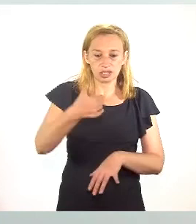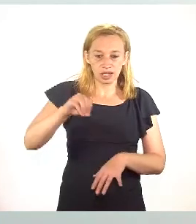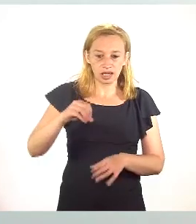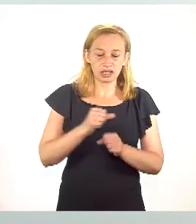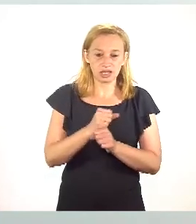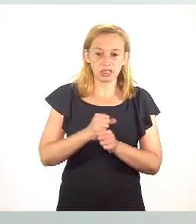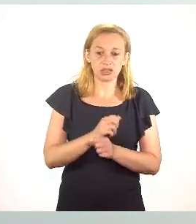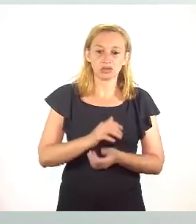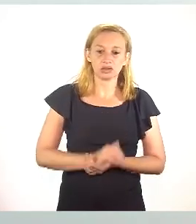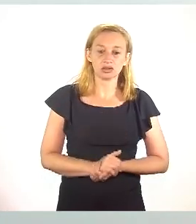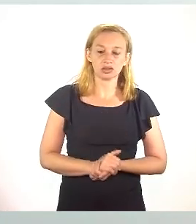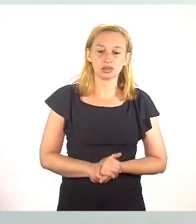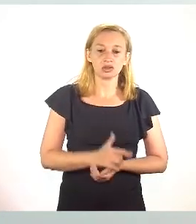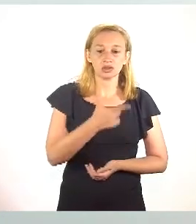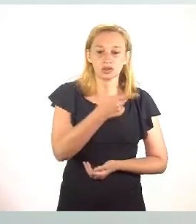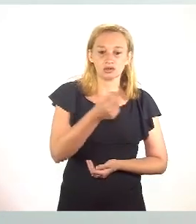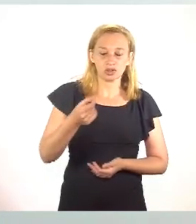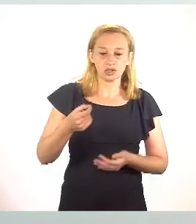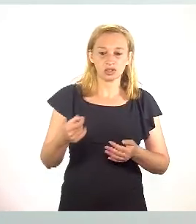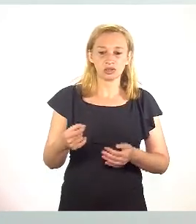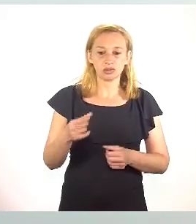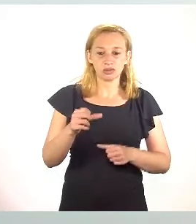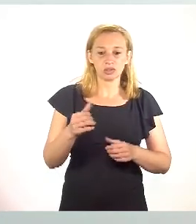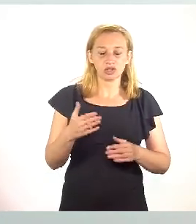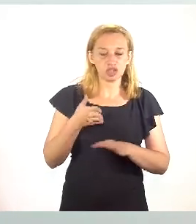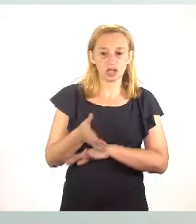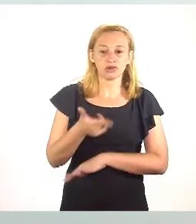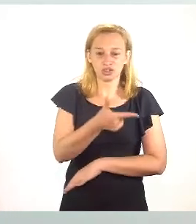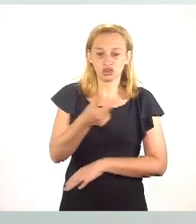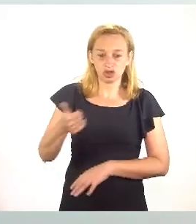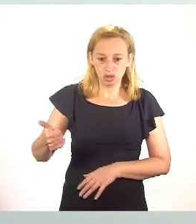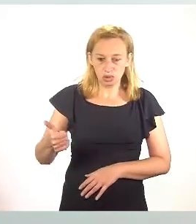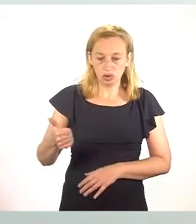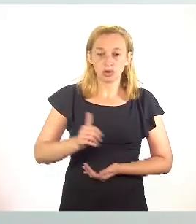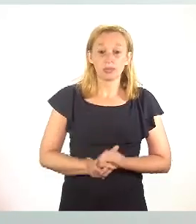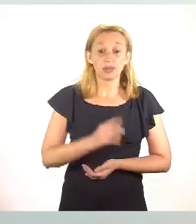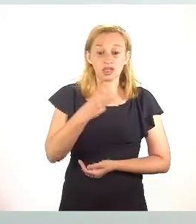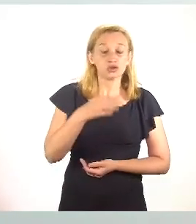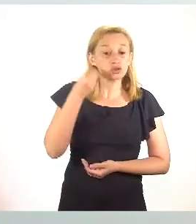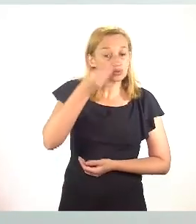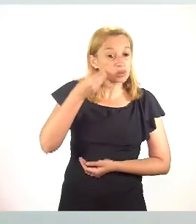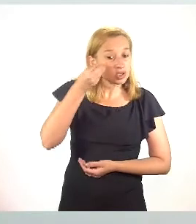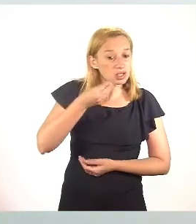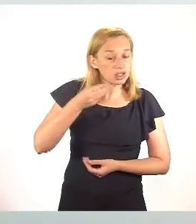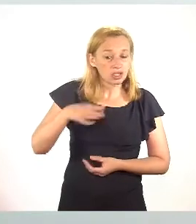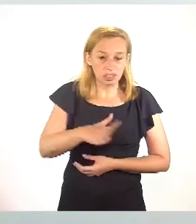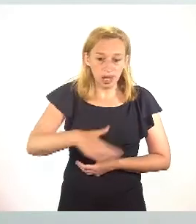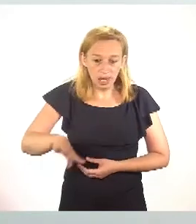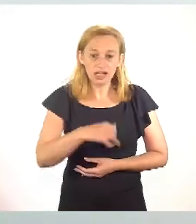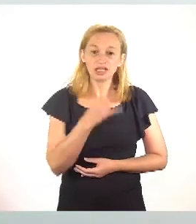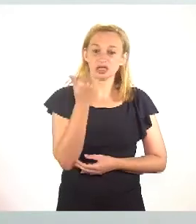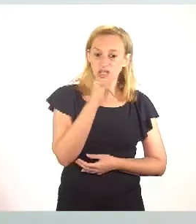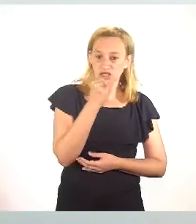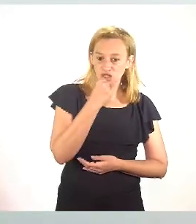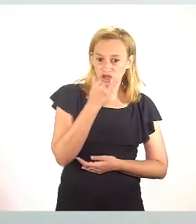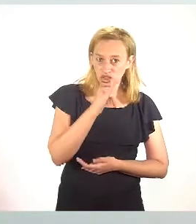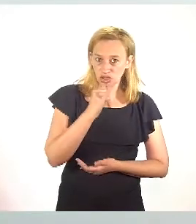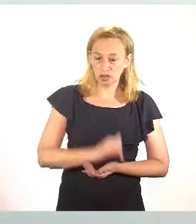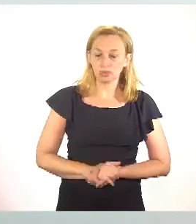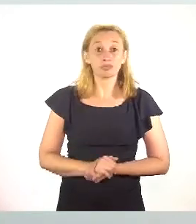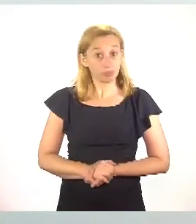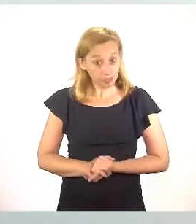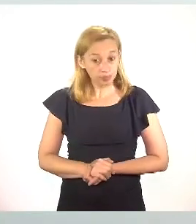para virar 21. Né? Então, a sua experiência é na área de energia, né? Porque